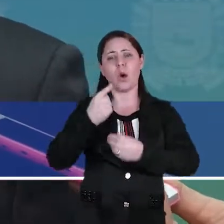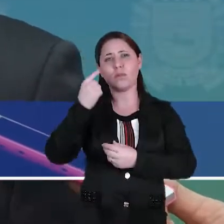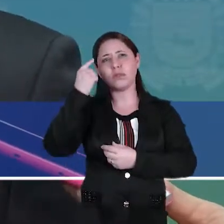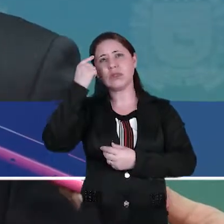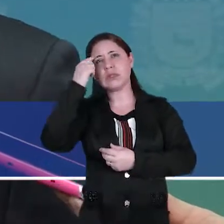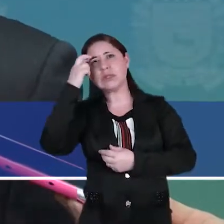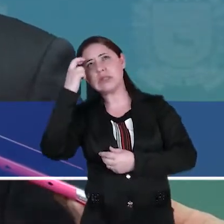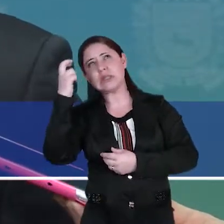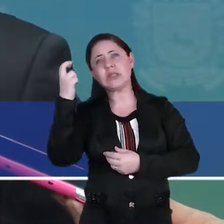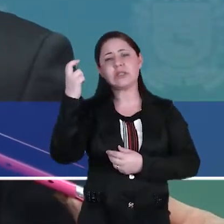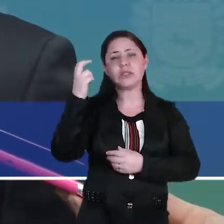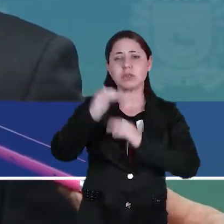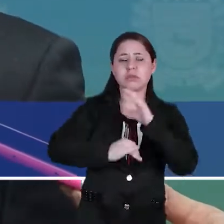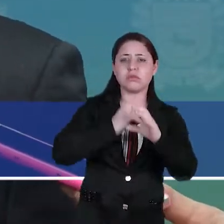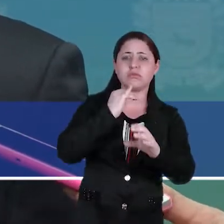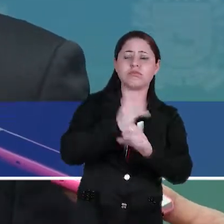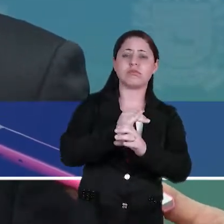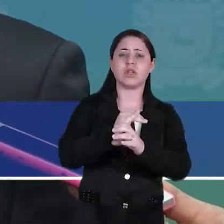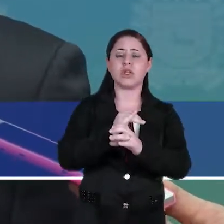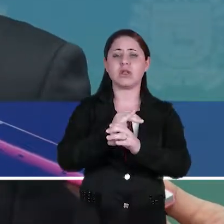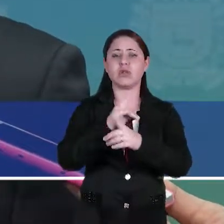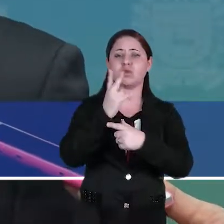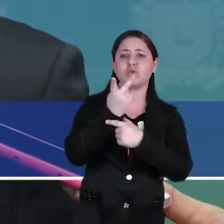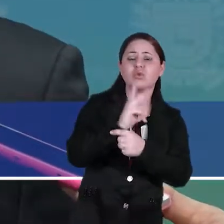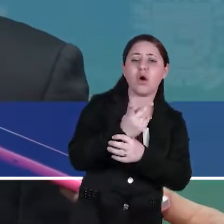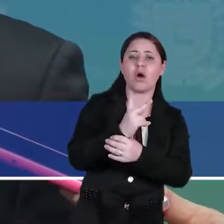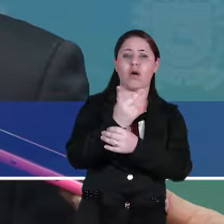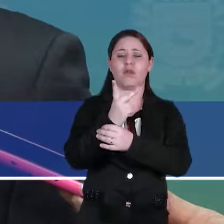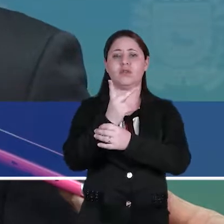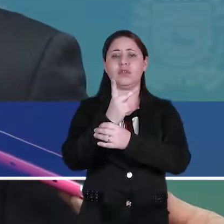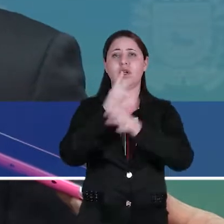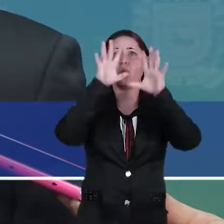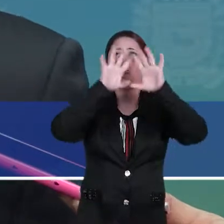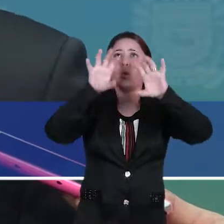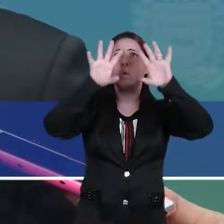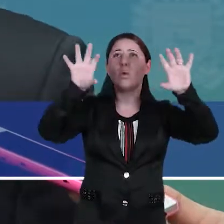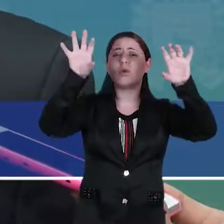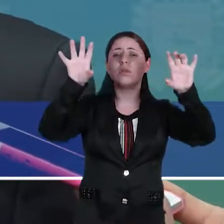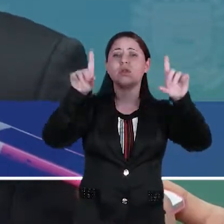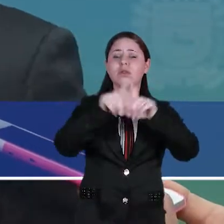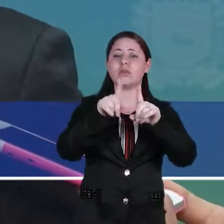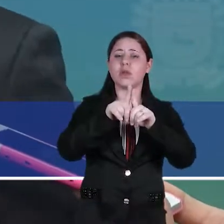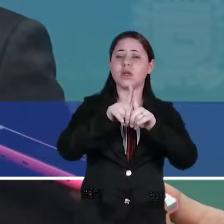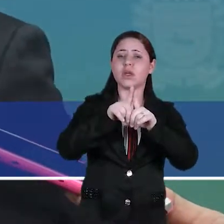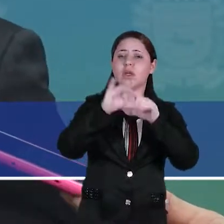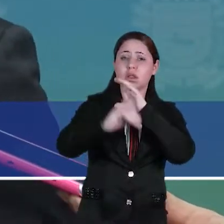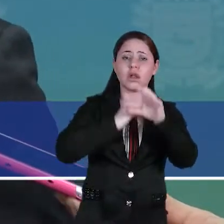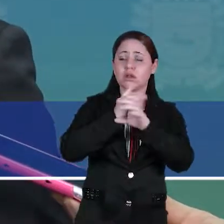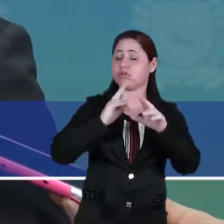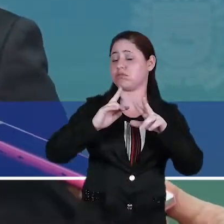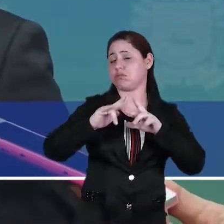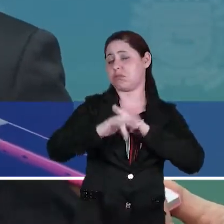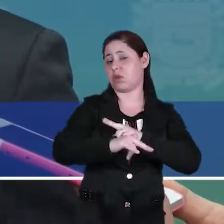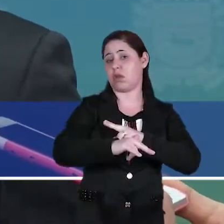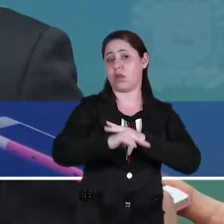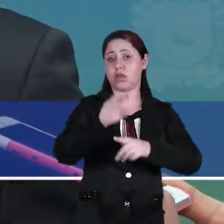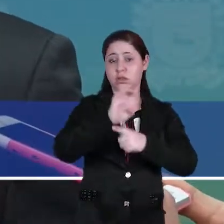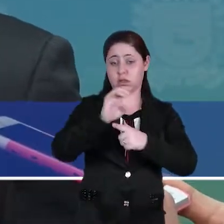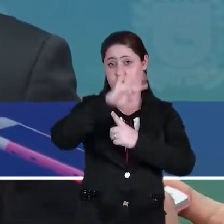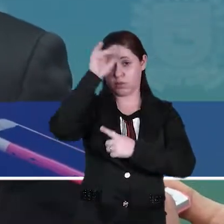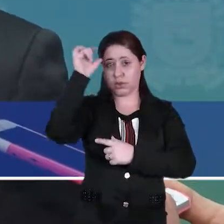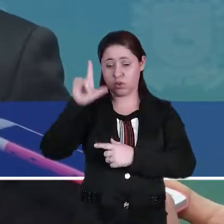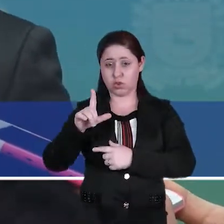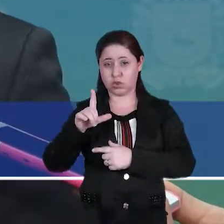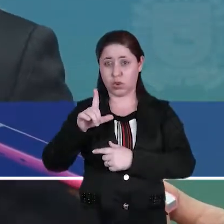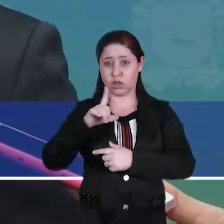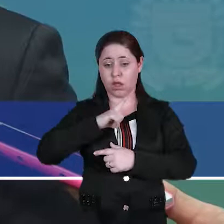bastante, como inteligência artificial, big data, software na nuvem, segurança na informação e internet das coisas. O estado do Mato Grosso